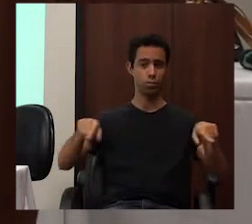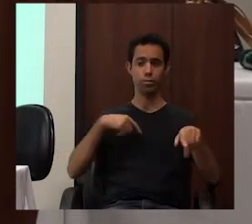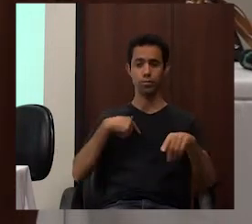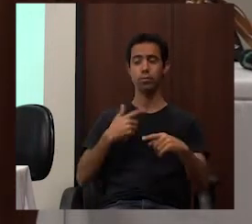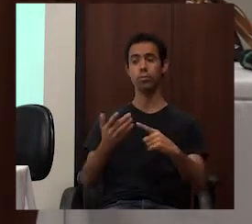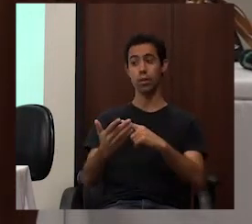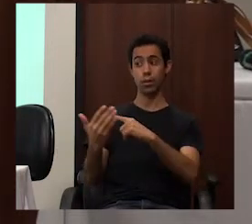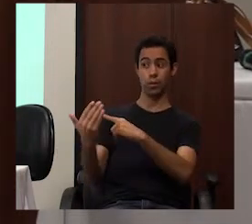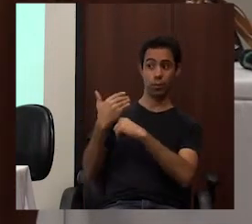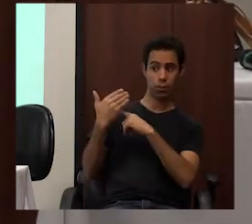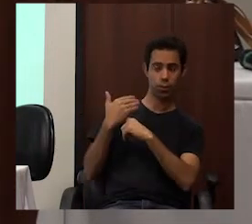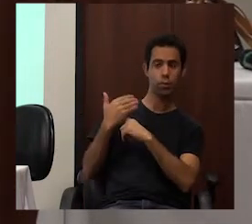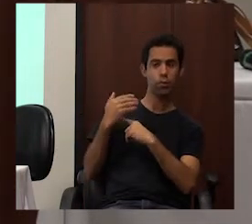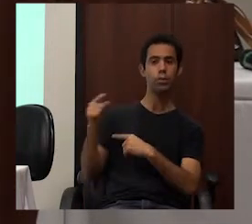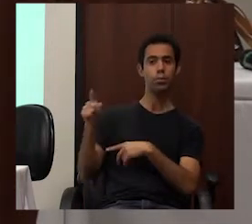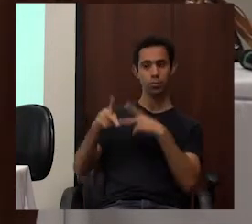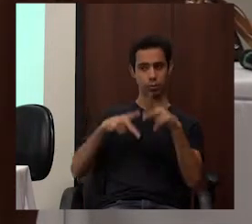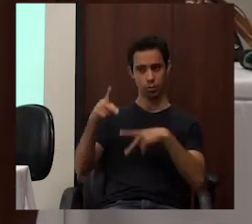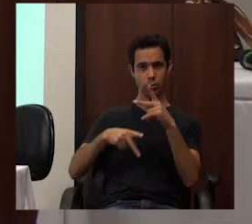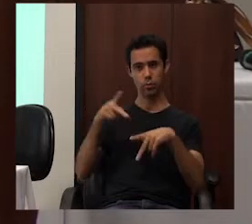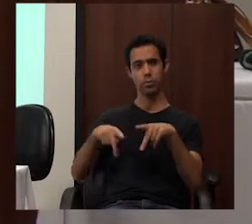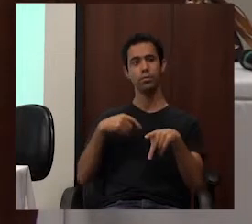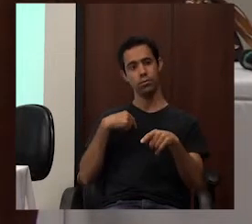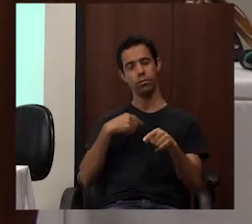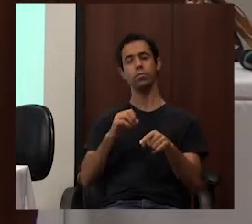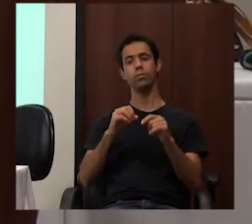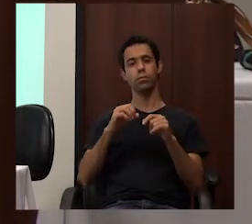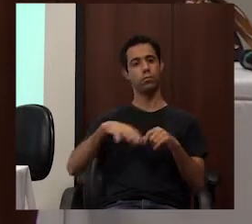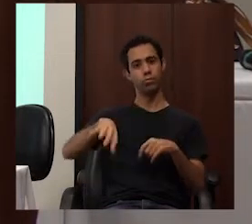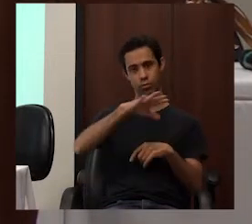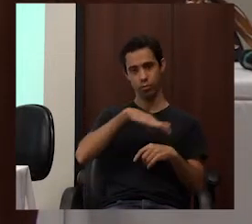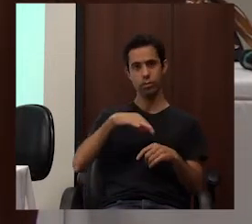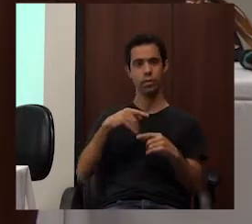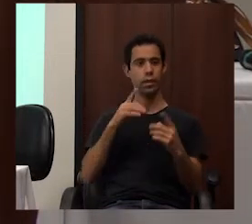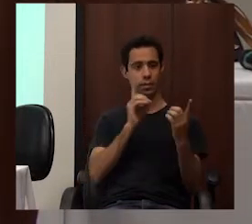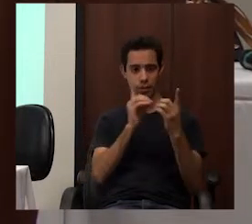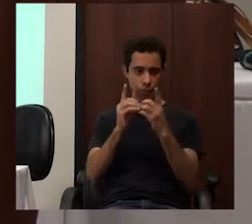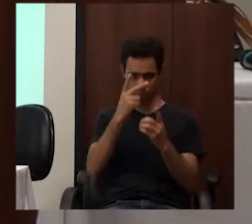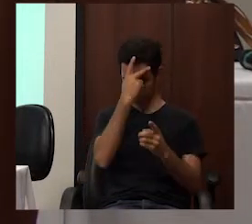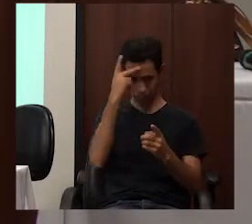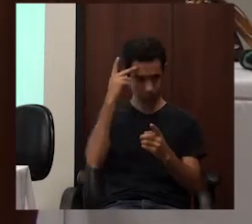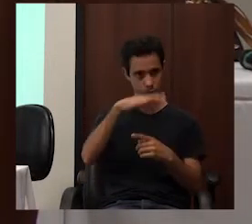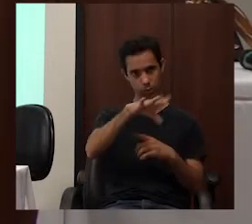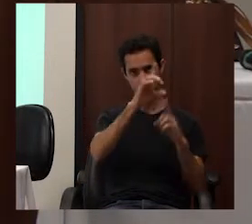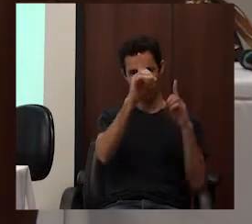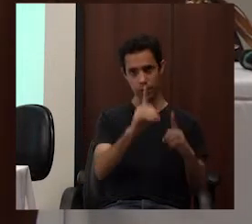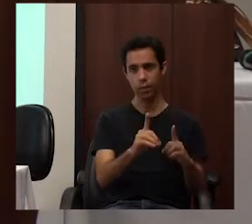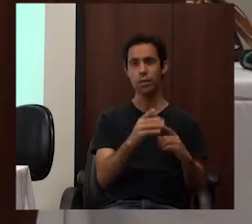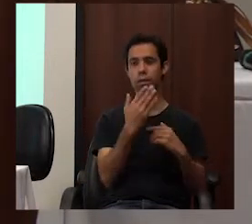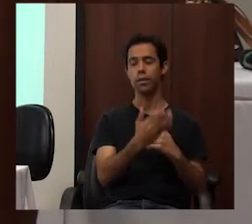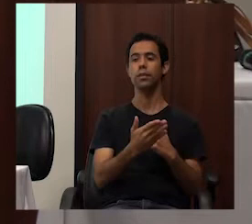recursos públicos escoando para o atendimento dessas pessoas, desses casos